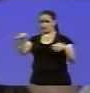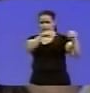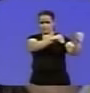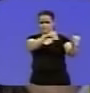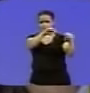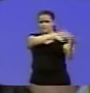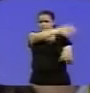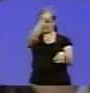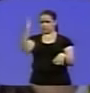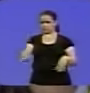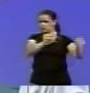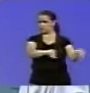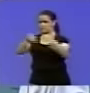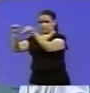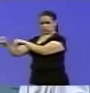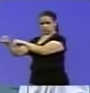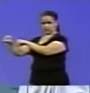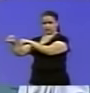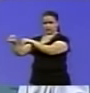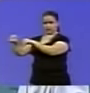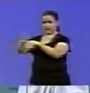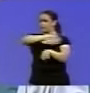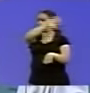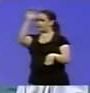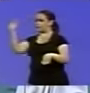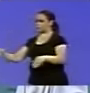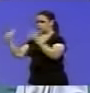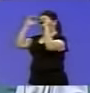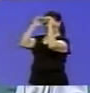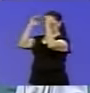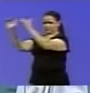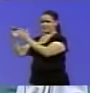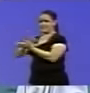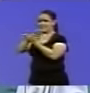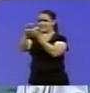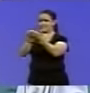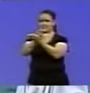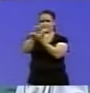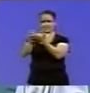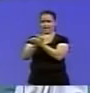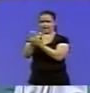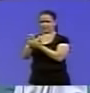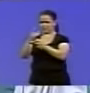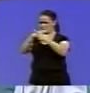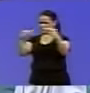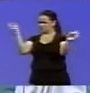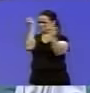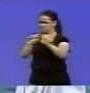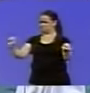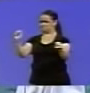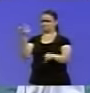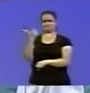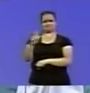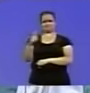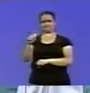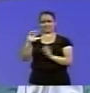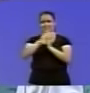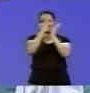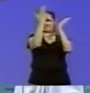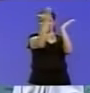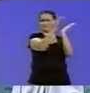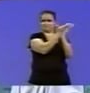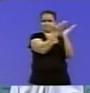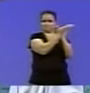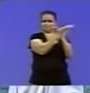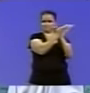lá, e ela irá, e nada vos será impossível. Palavra